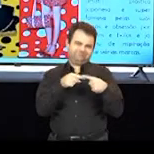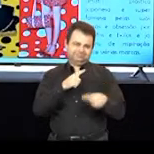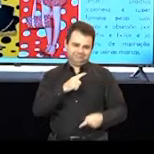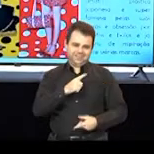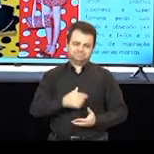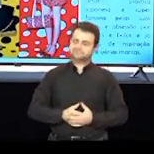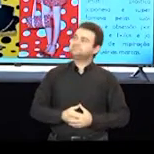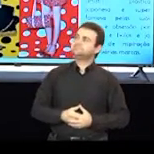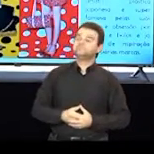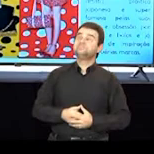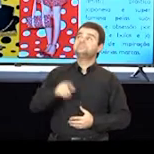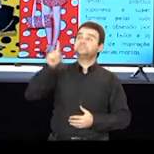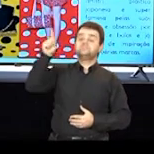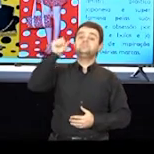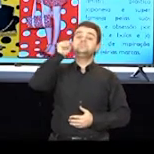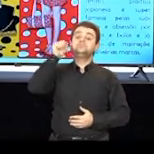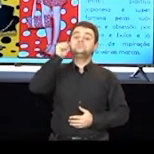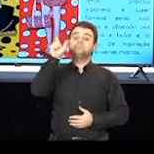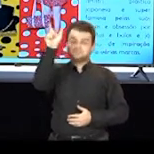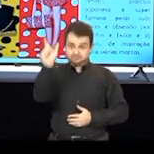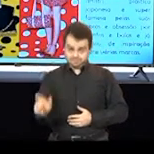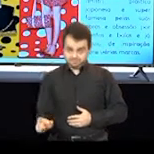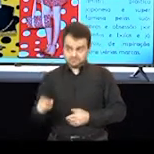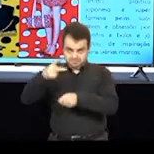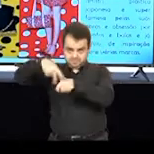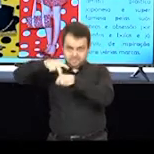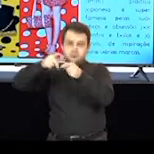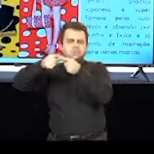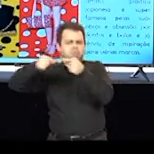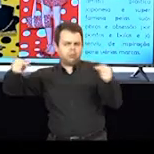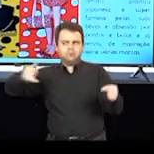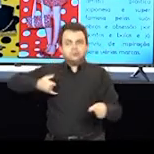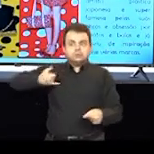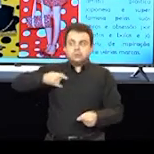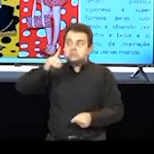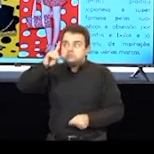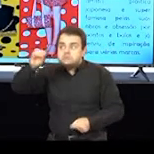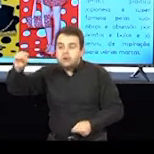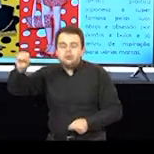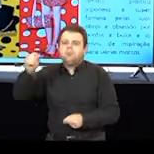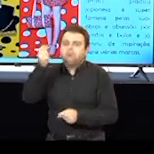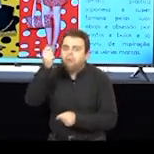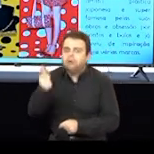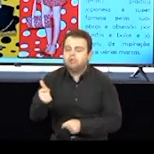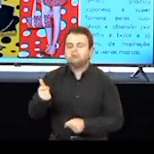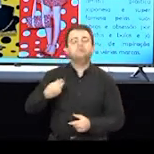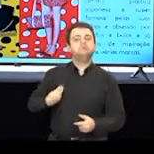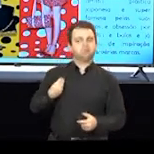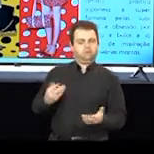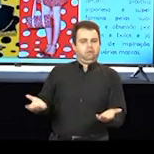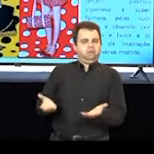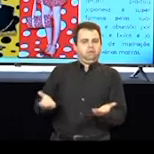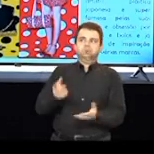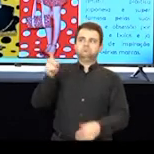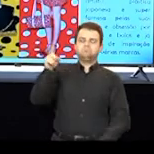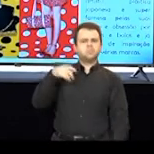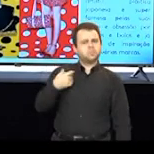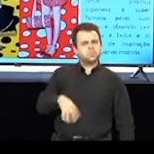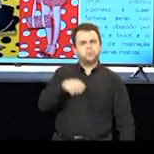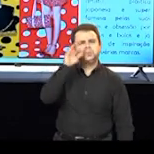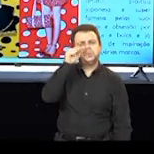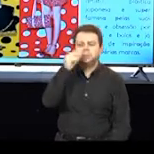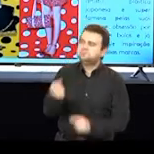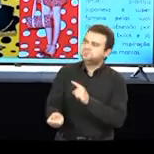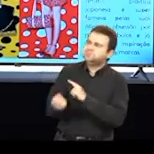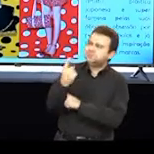nós temos uma artista japonesa com quase 100 anos, viva, atuante. Ela é muito curiosa, a